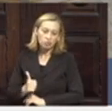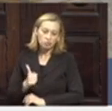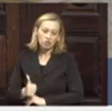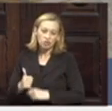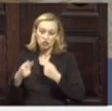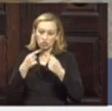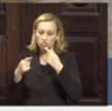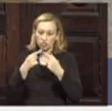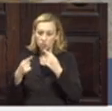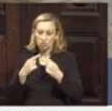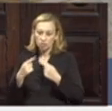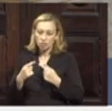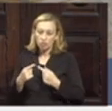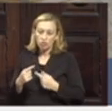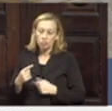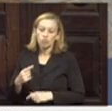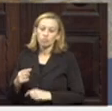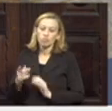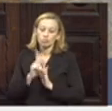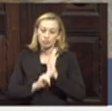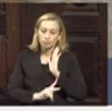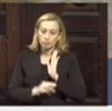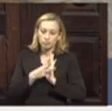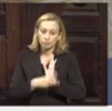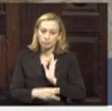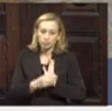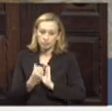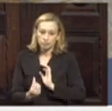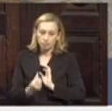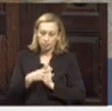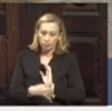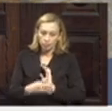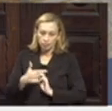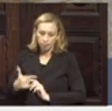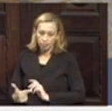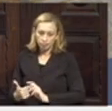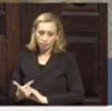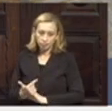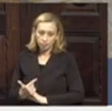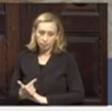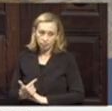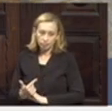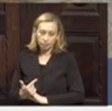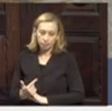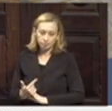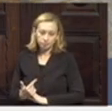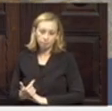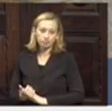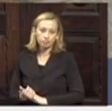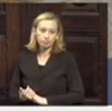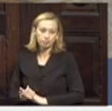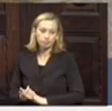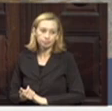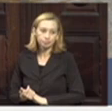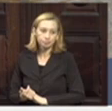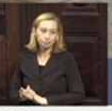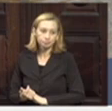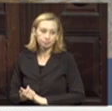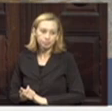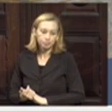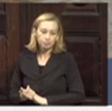nessa comissão, aprovado em primeira, retorna em segunda discussão. Pela ordem. Pela ordem, deputado Gilberto Palmares.